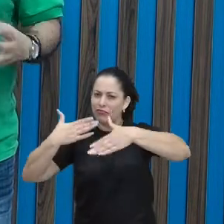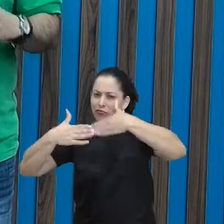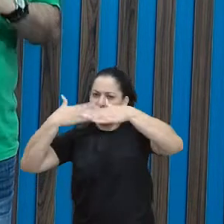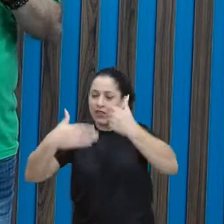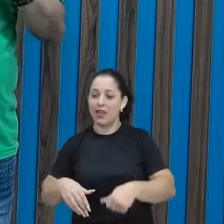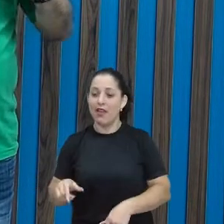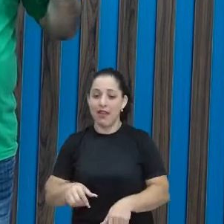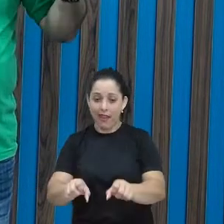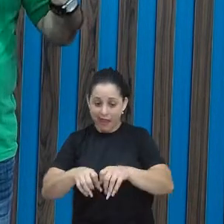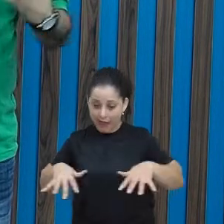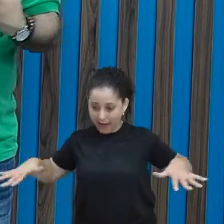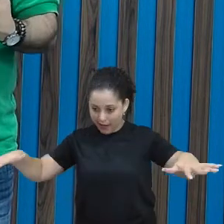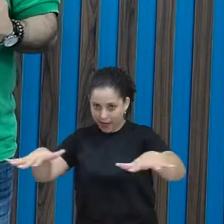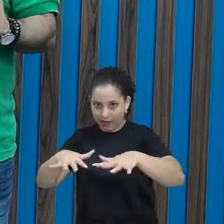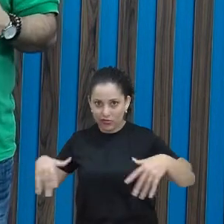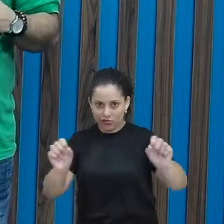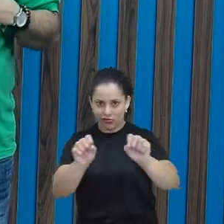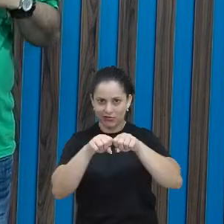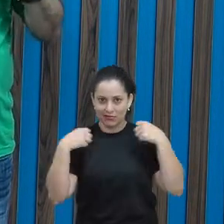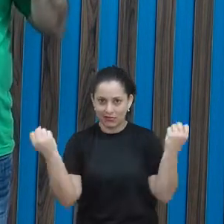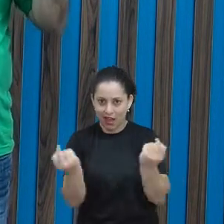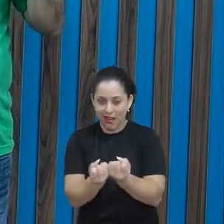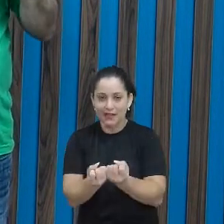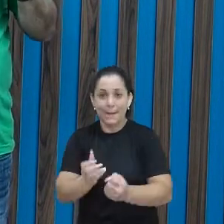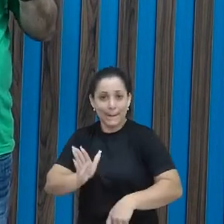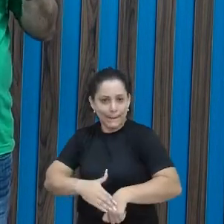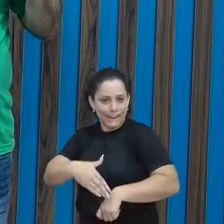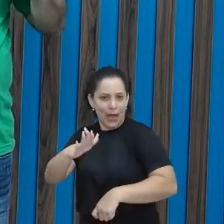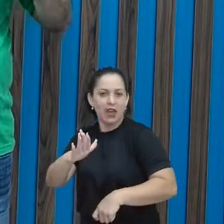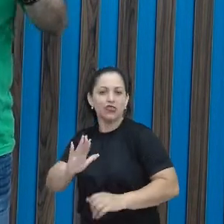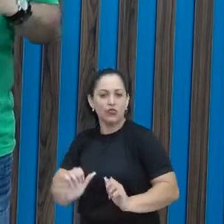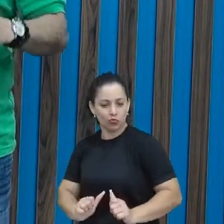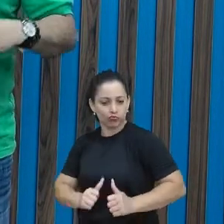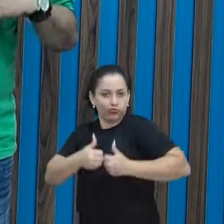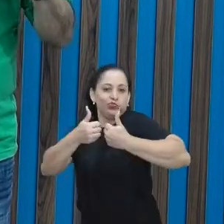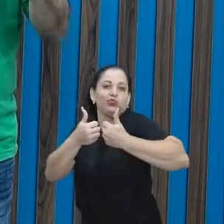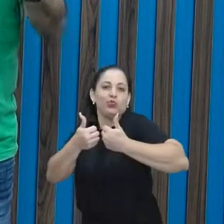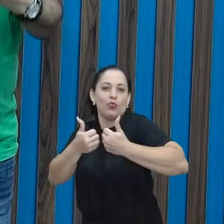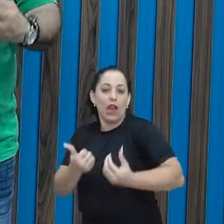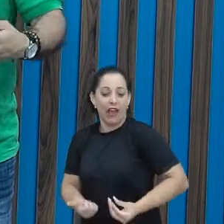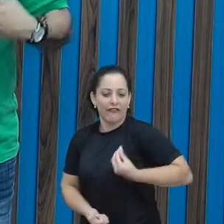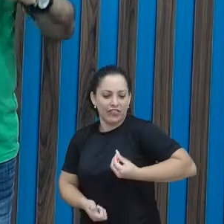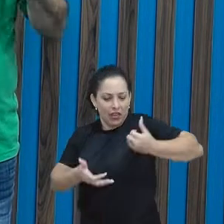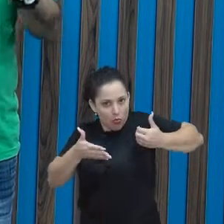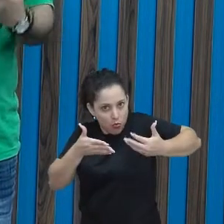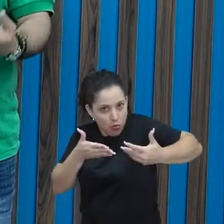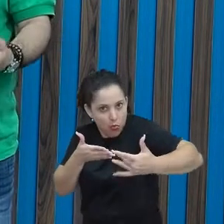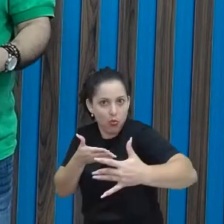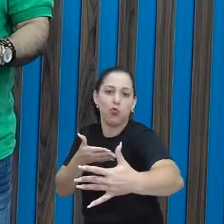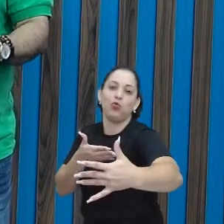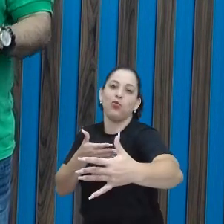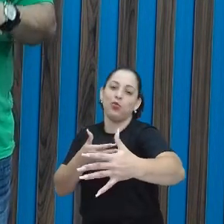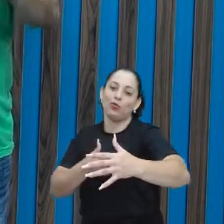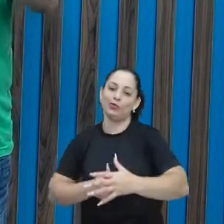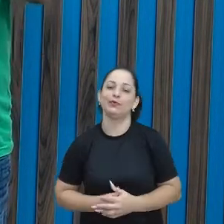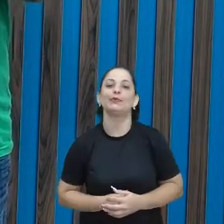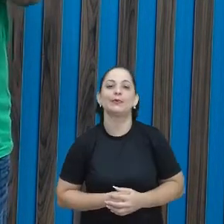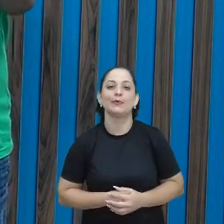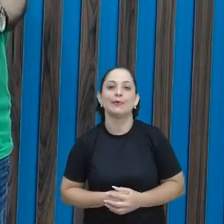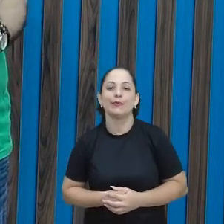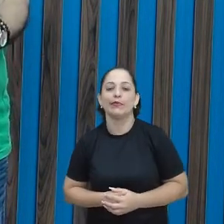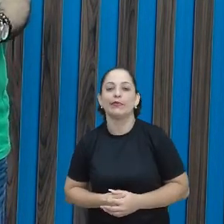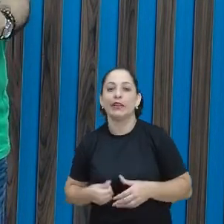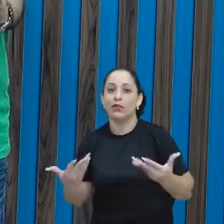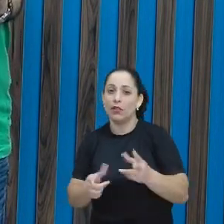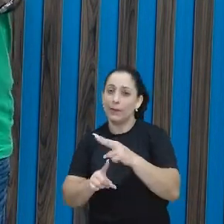aptas a sobreviverem, né, e a manterem a sua história viva durante mais tempo. Então,